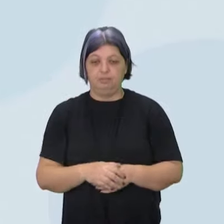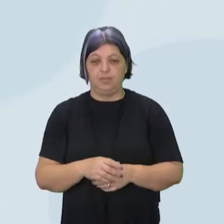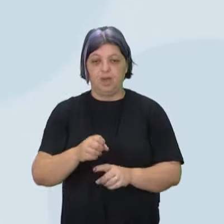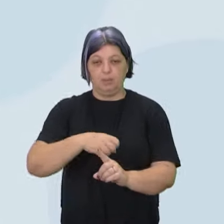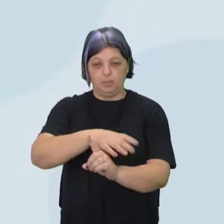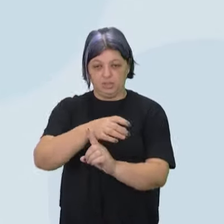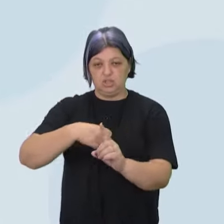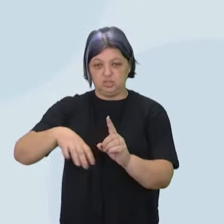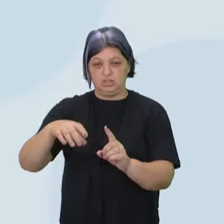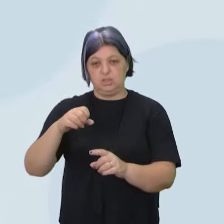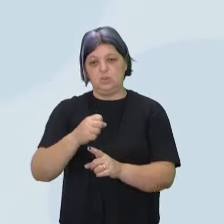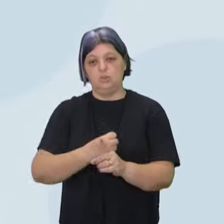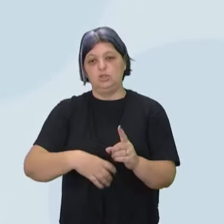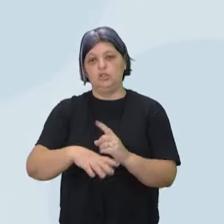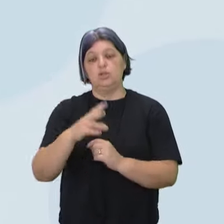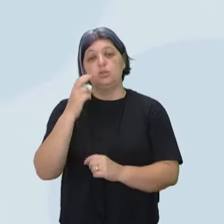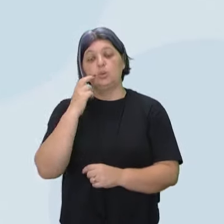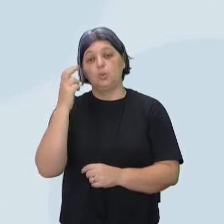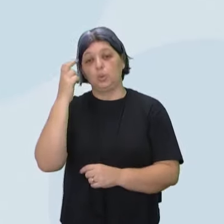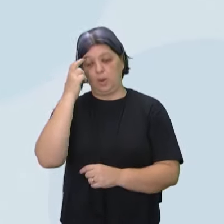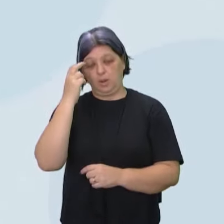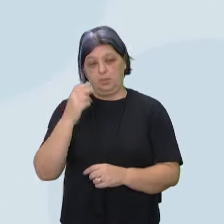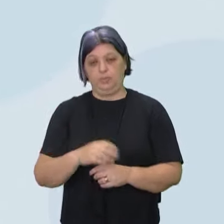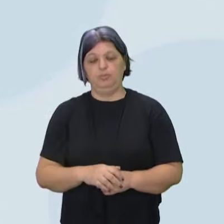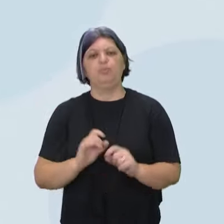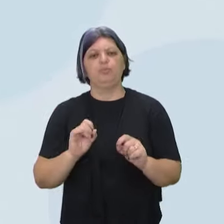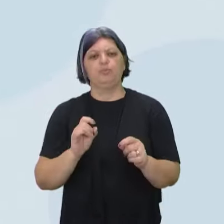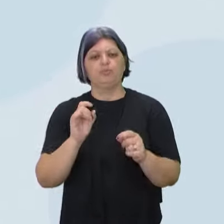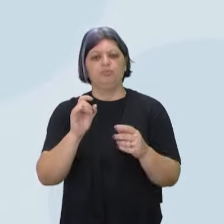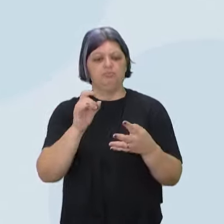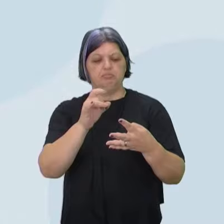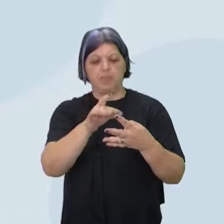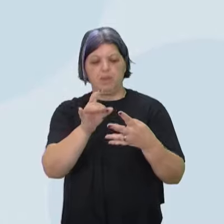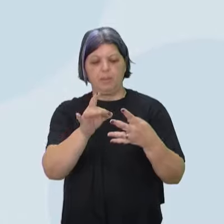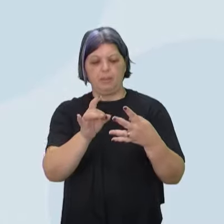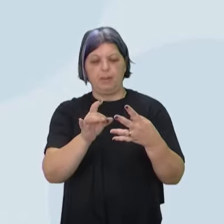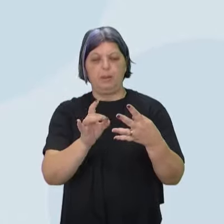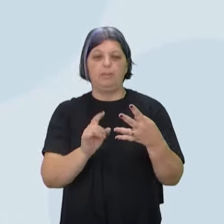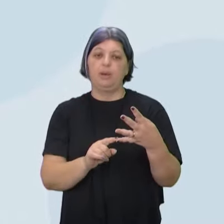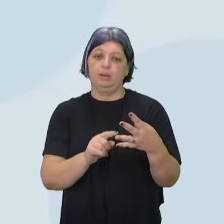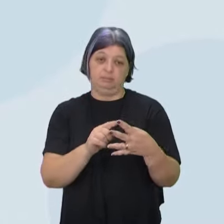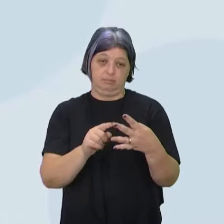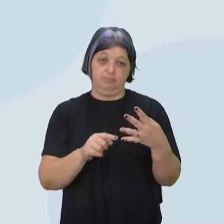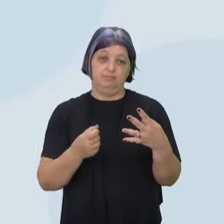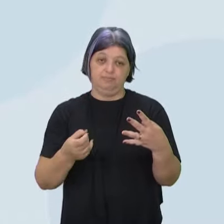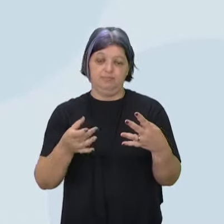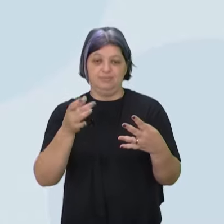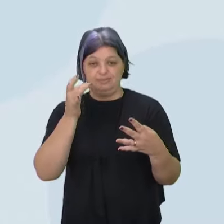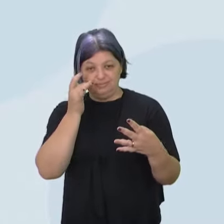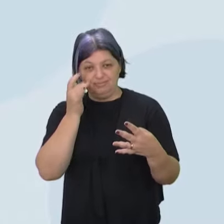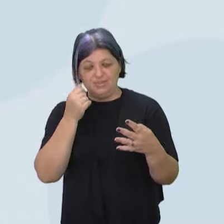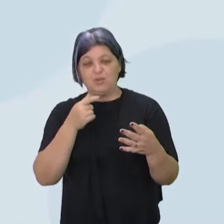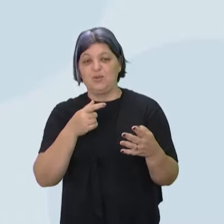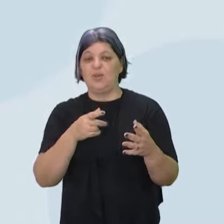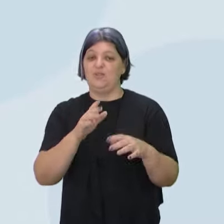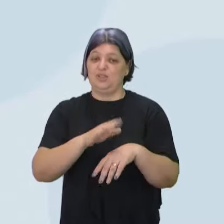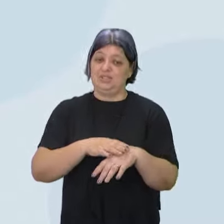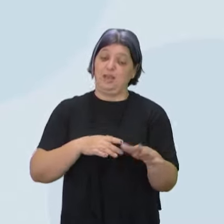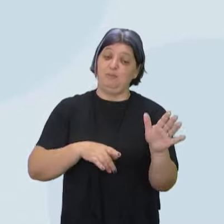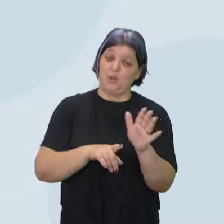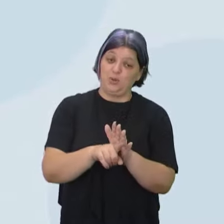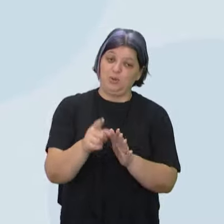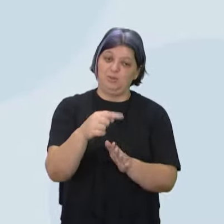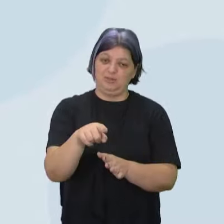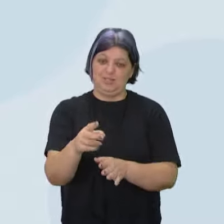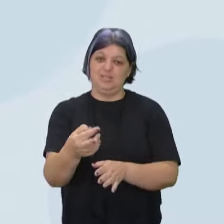agora relembrar o que vem a ser cada um desses eixos. Se a gente tivesse ao vivo, eu ia jogar essa pergunta para vocês darem